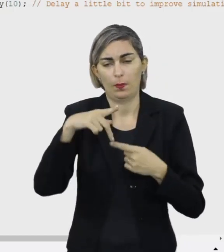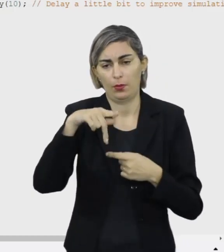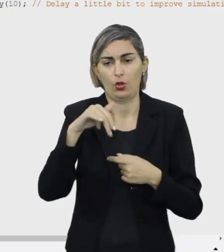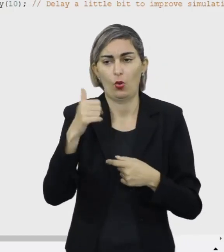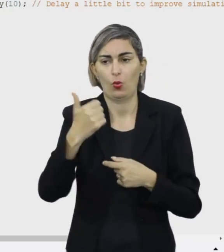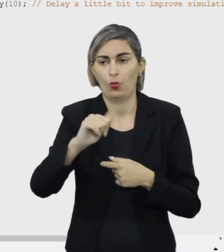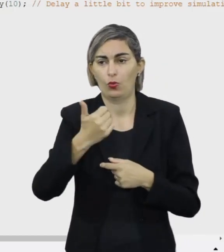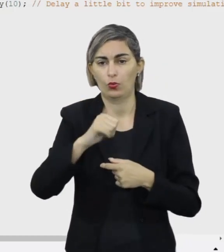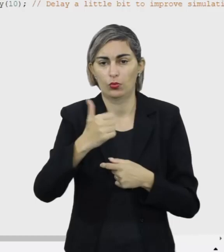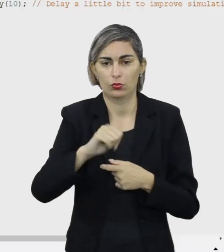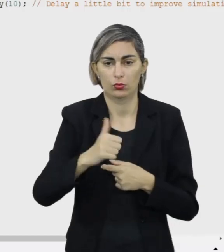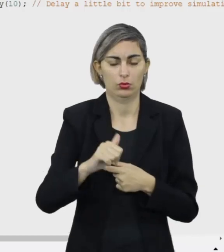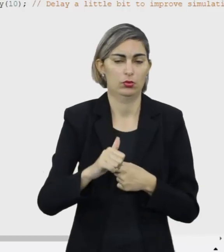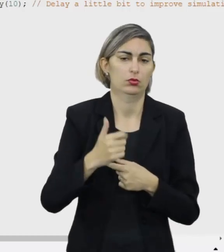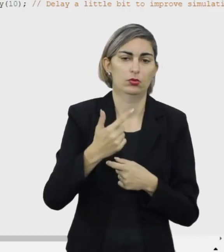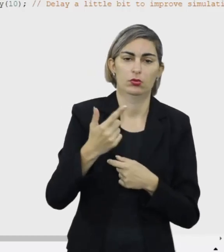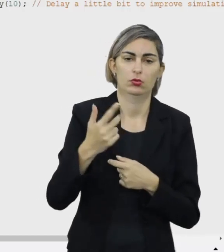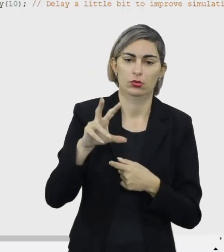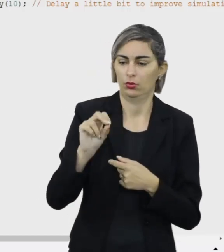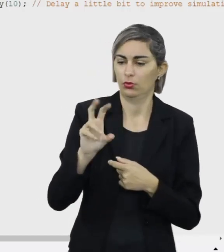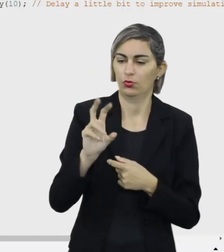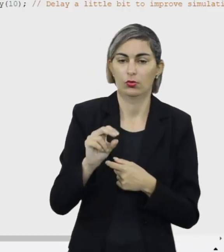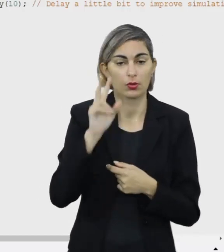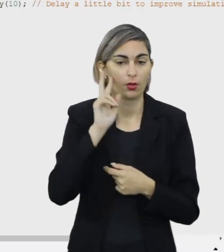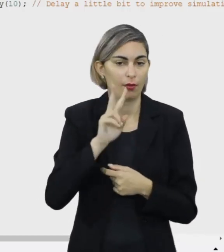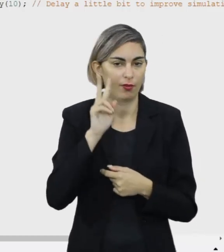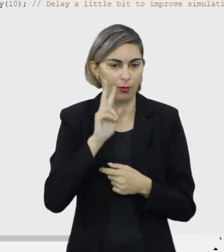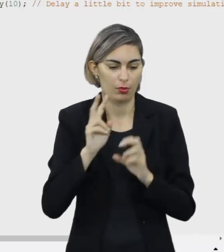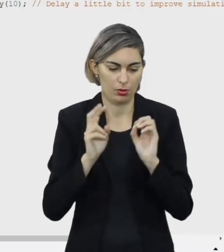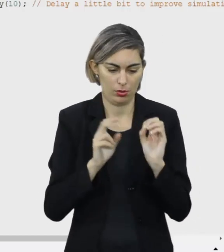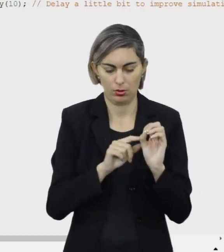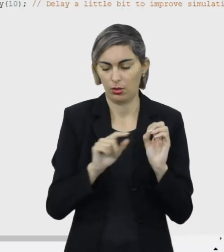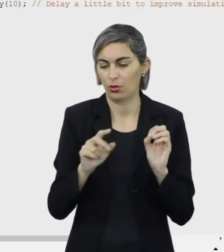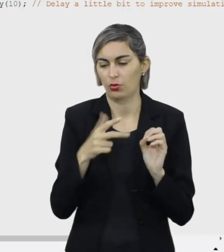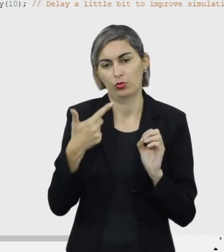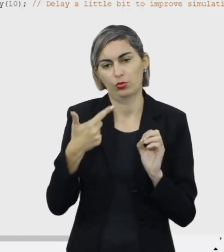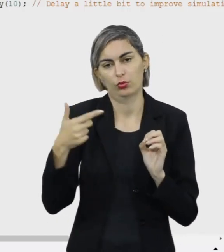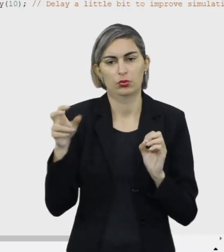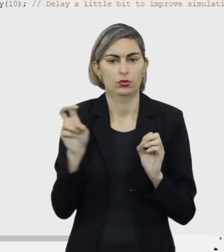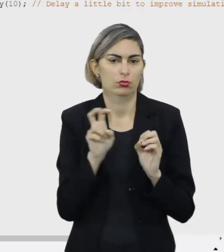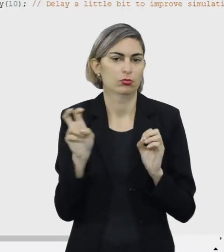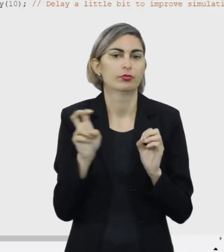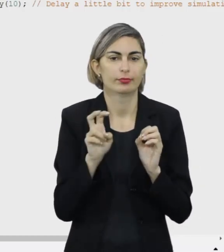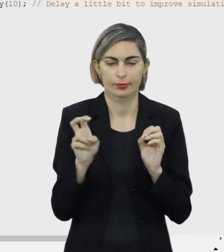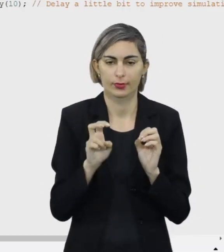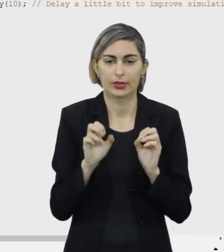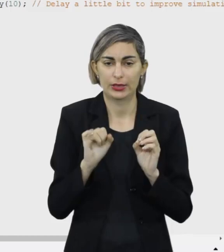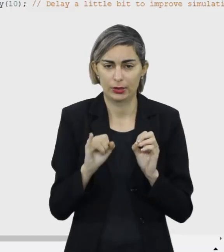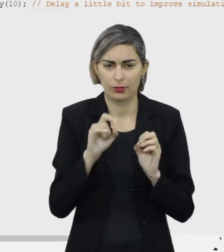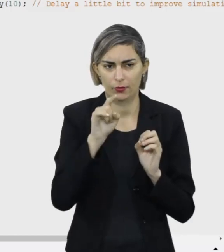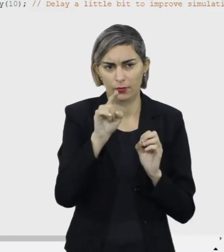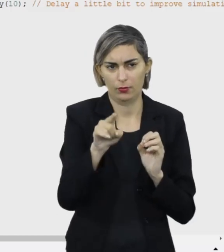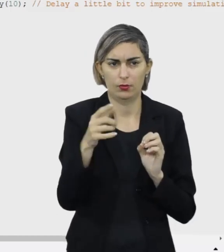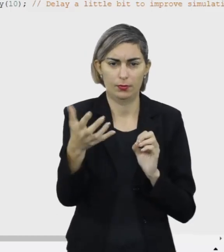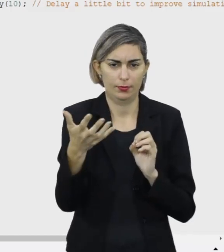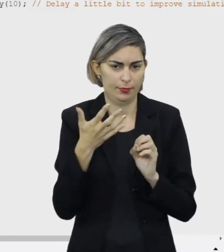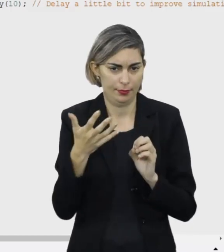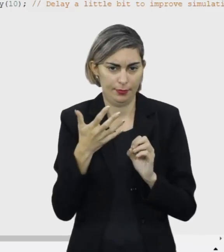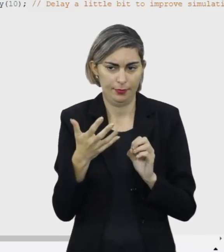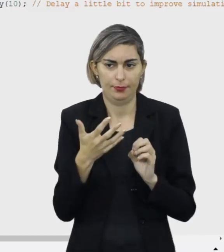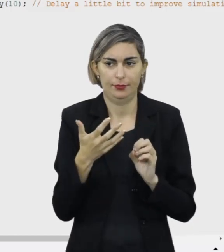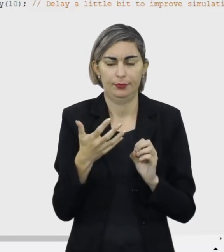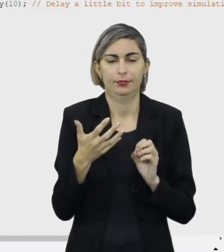50, ou seja, o pino 11 vai ter essa intensidade de 50. Lembrando, varia de 0 a 255, tá? Se você quiser